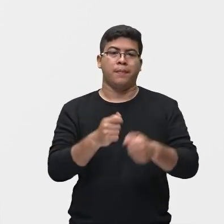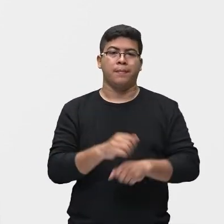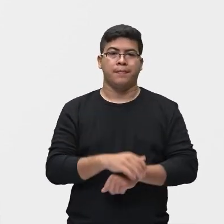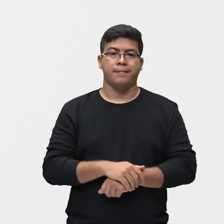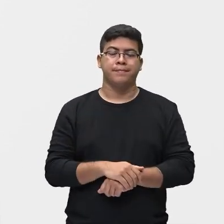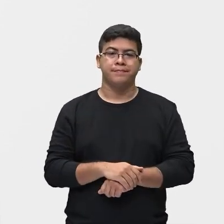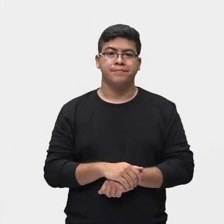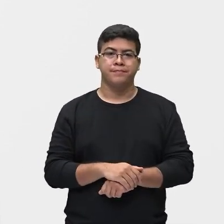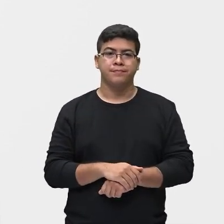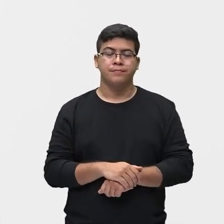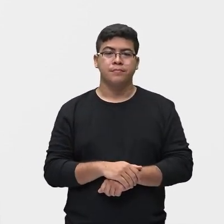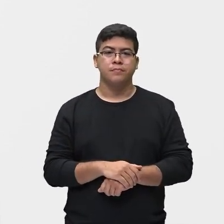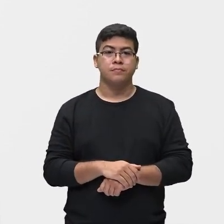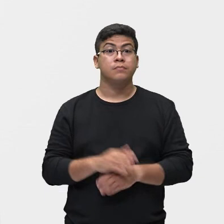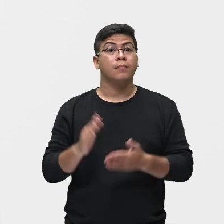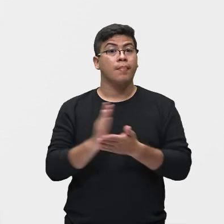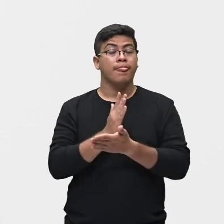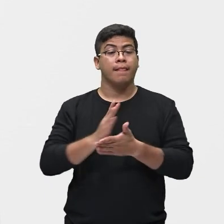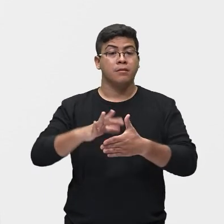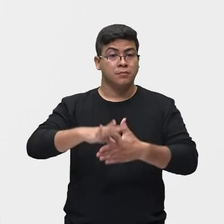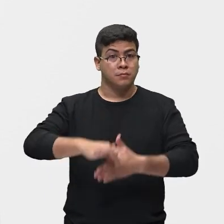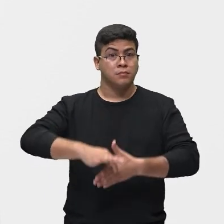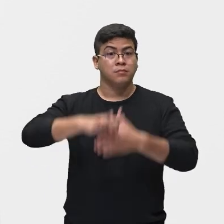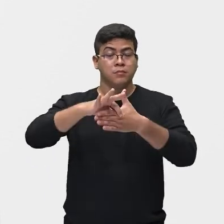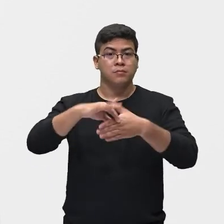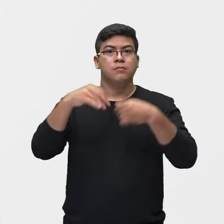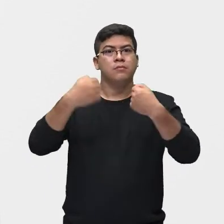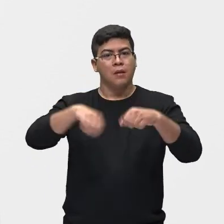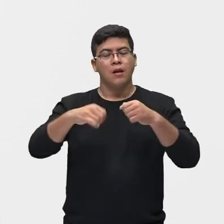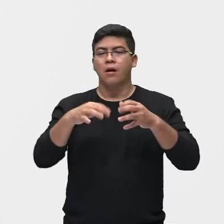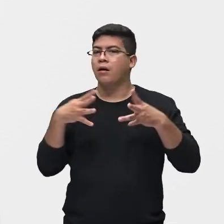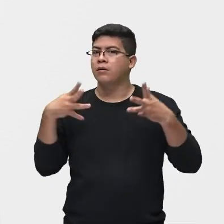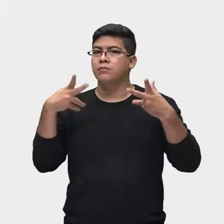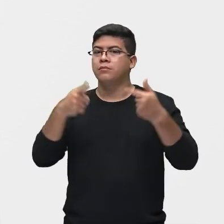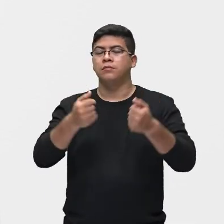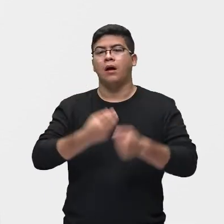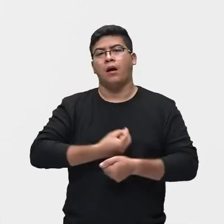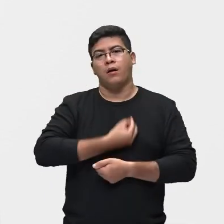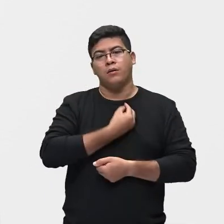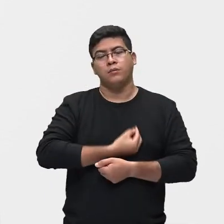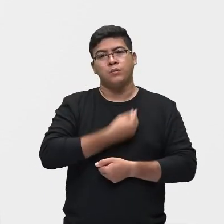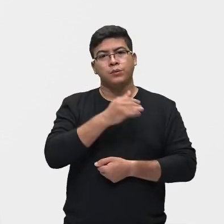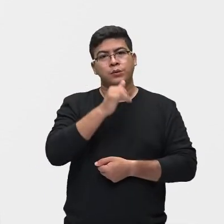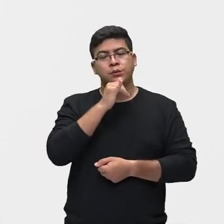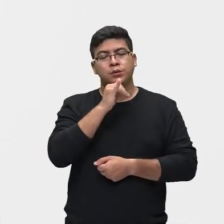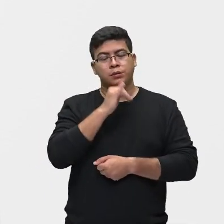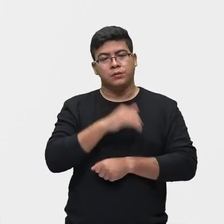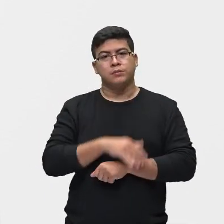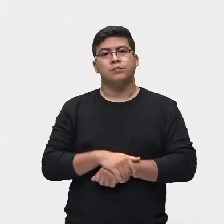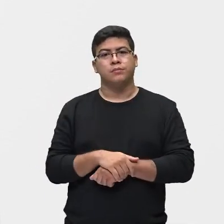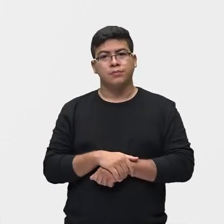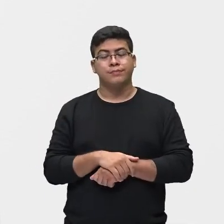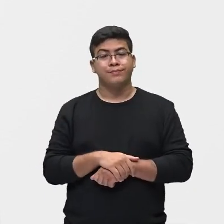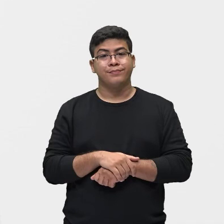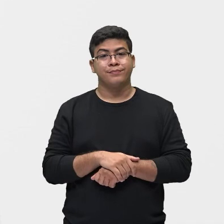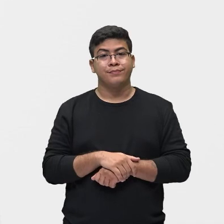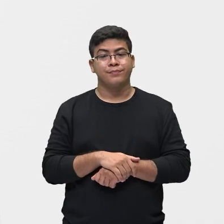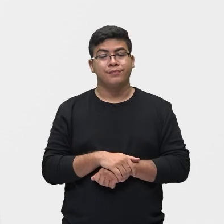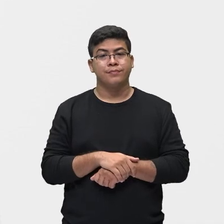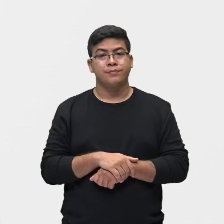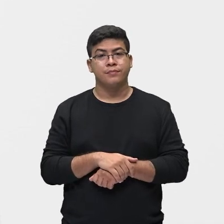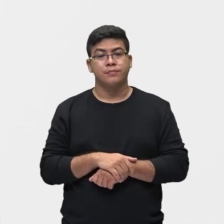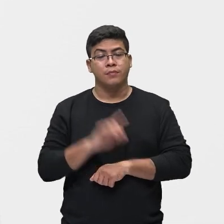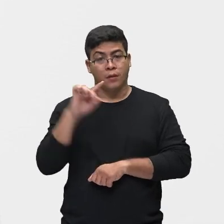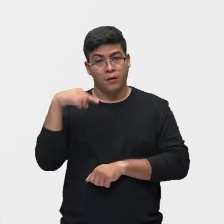Os líderes religiosos eles devem ser vistos como exemplos de vida, né? Então, gente, nós